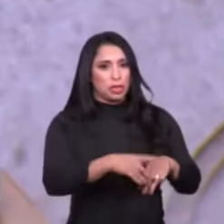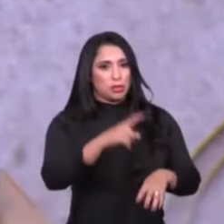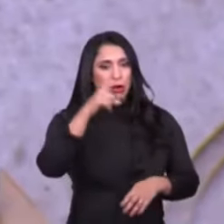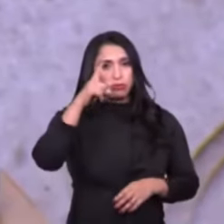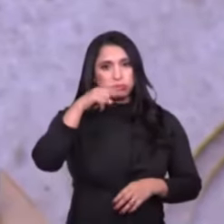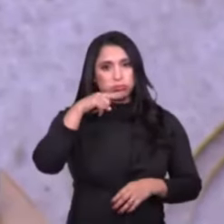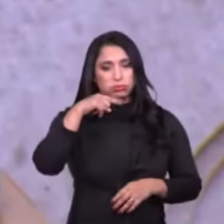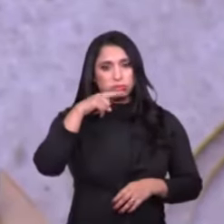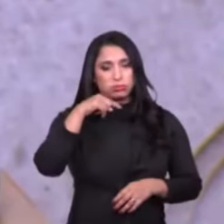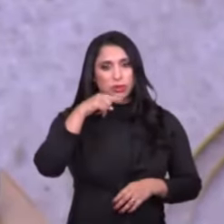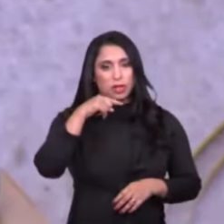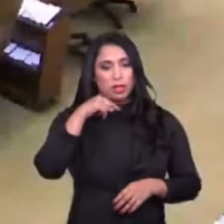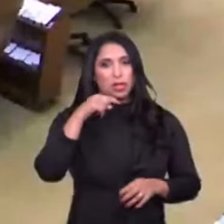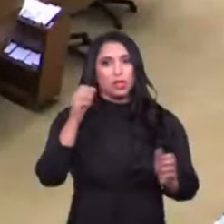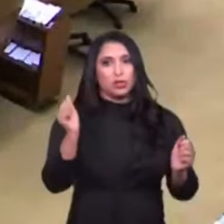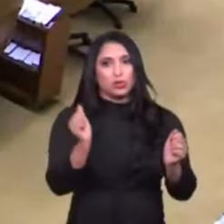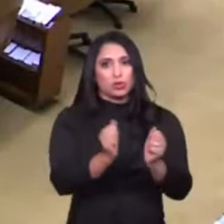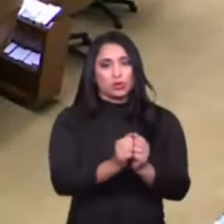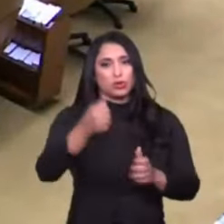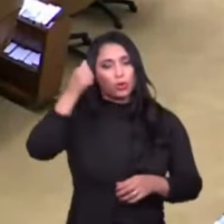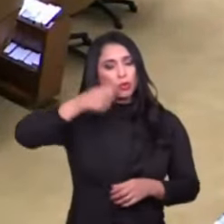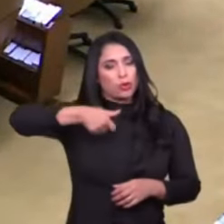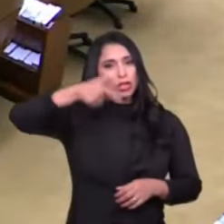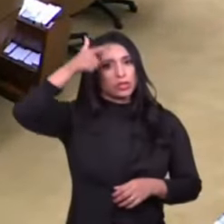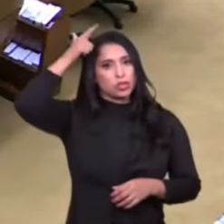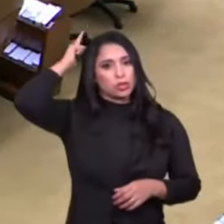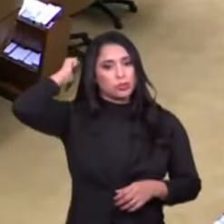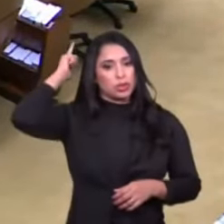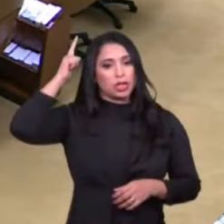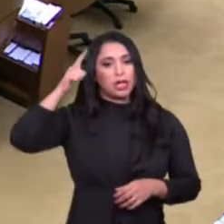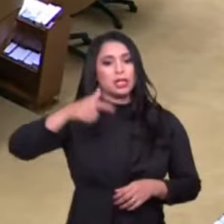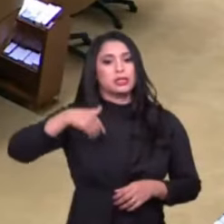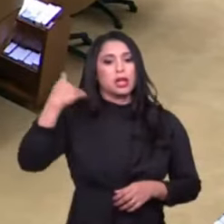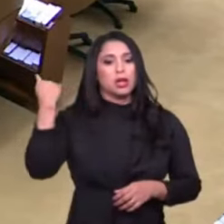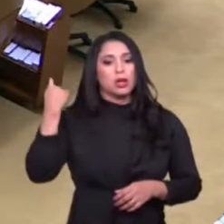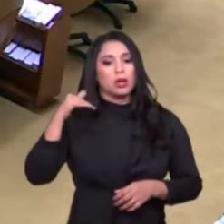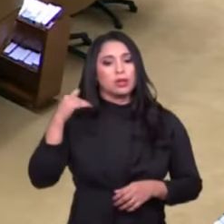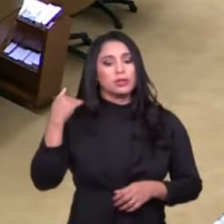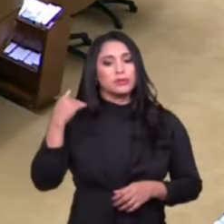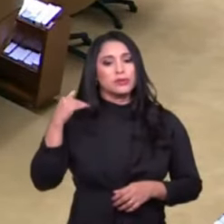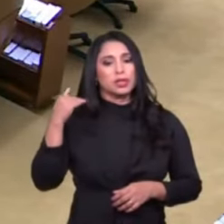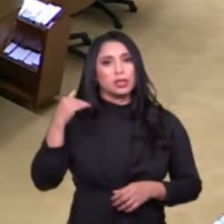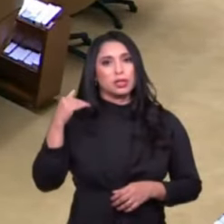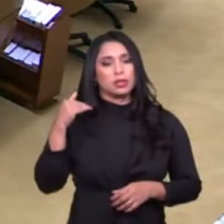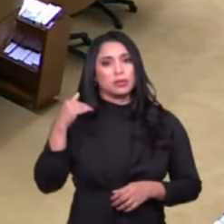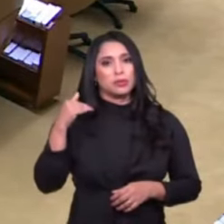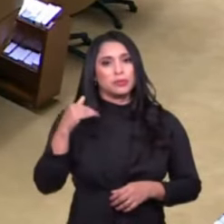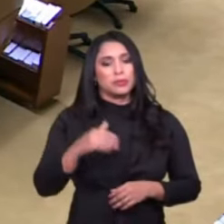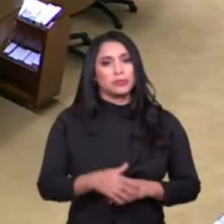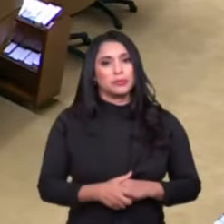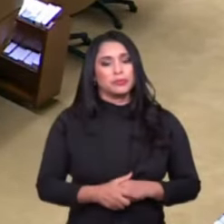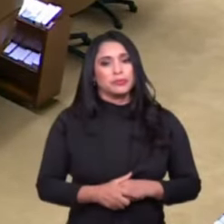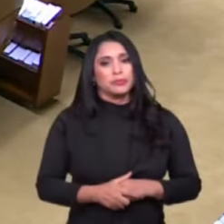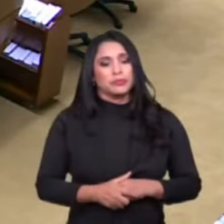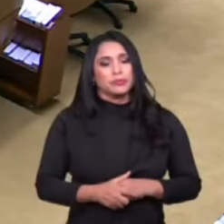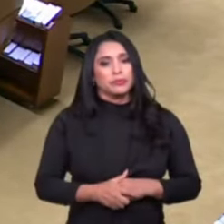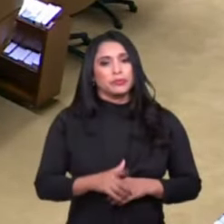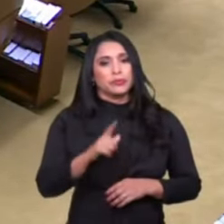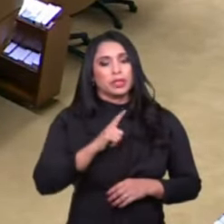Mendes, acompanhado pelo ministro Alexandre de Moraes e pela ministra Rosa Weber, restringe a declaração